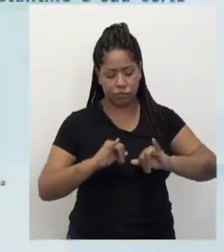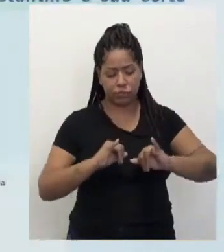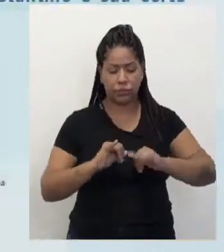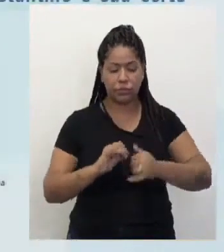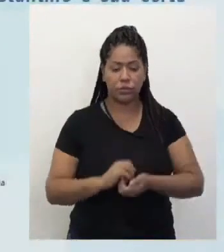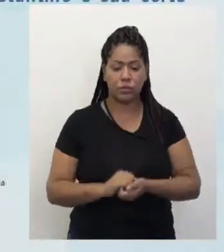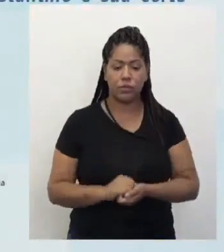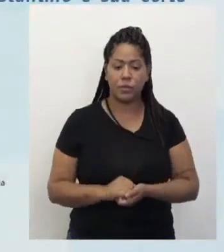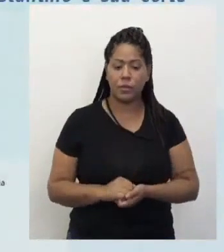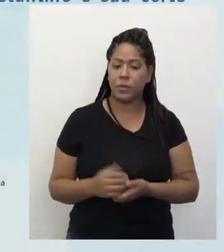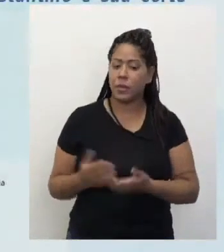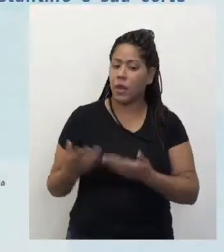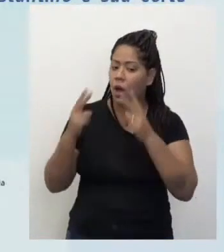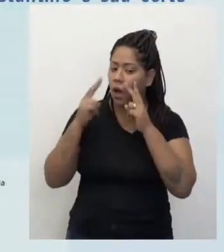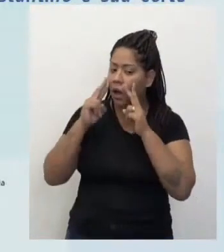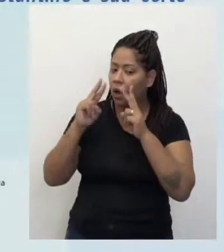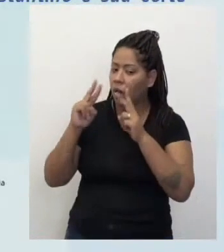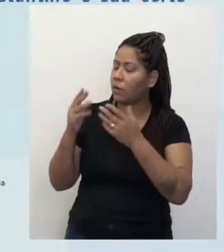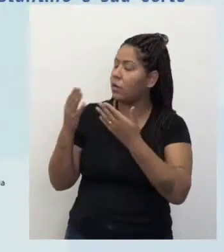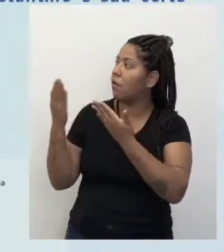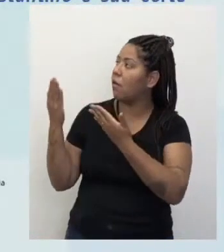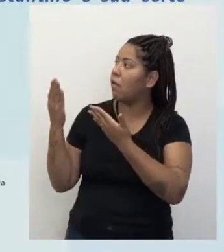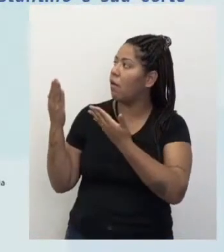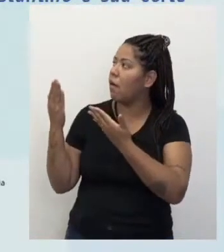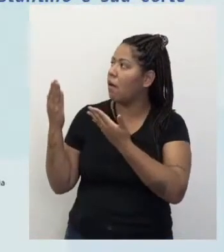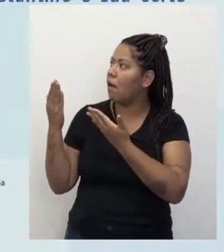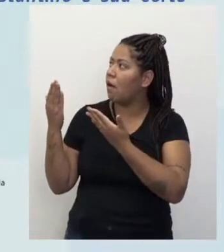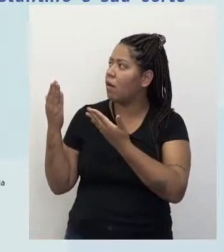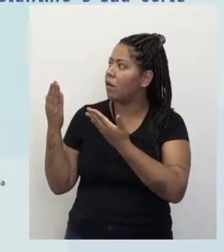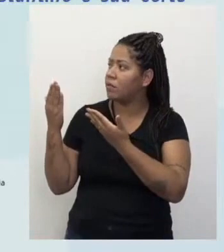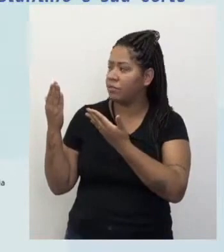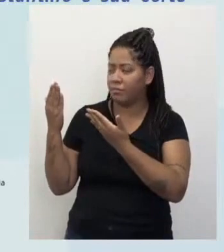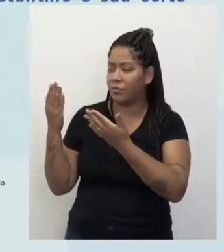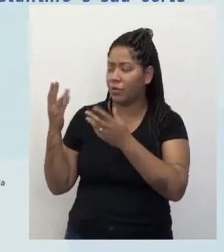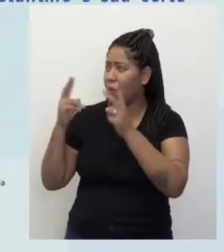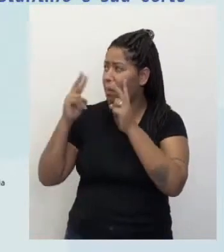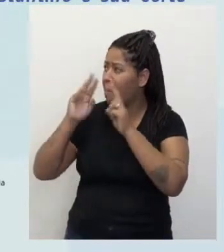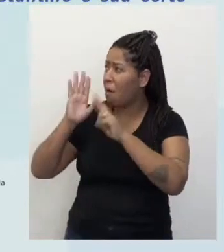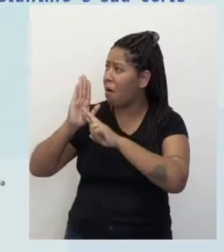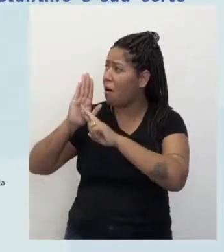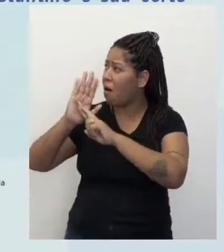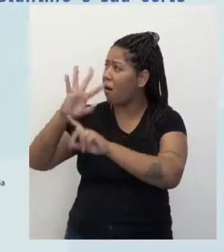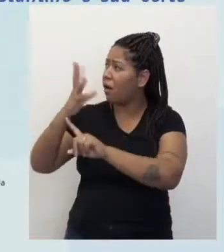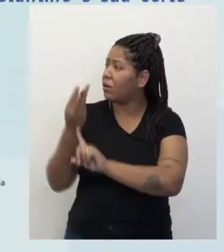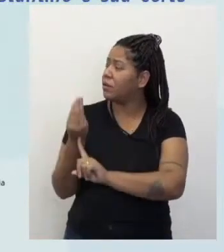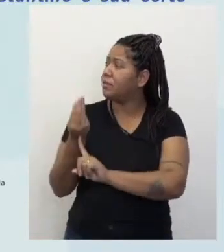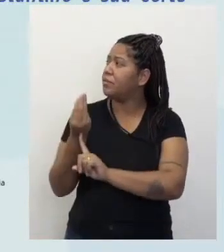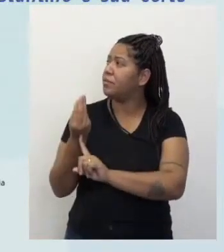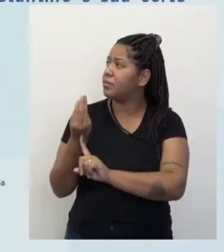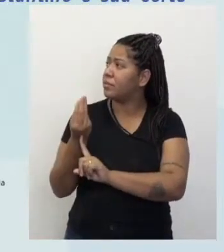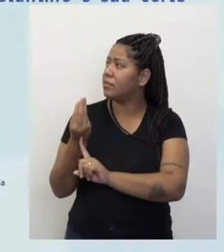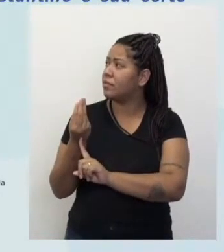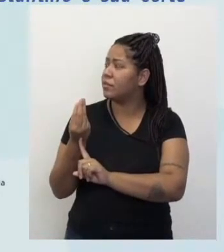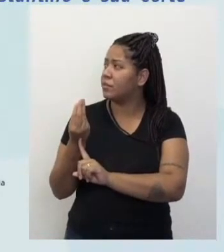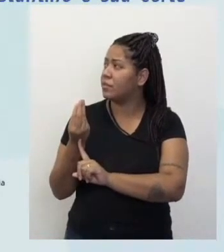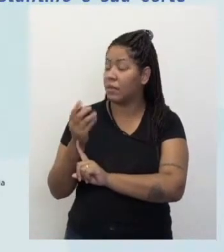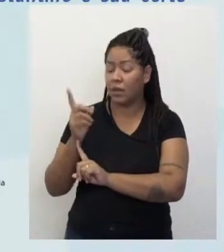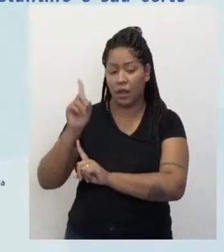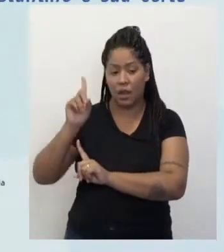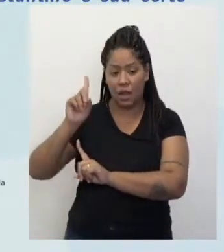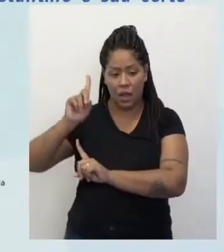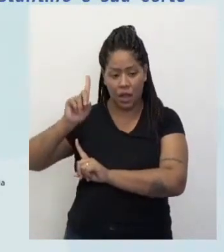olhadinha aí na tela. Então, uma das grandes formas de representação artística em Bizâncio eram